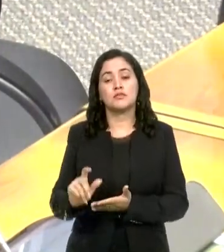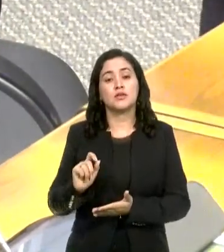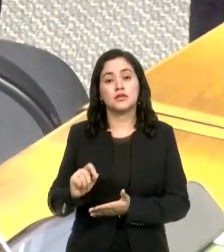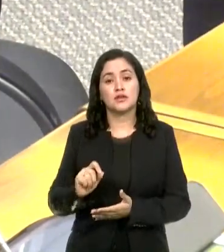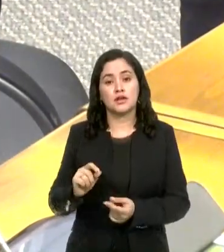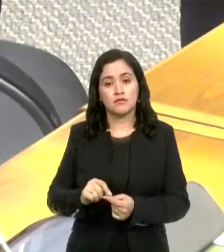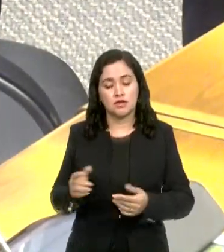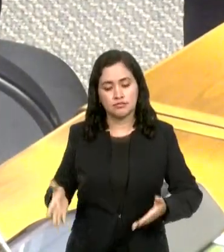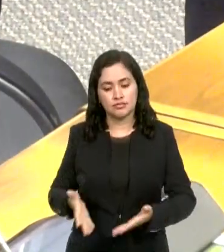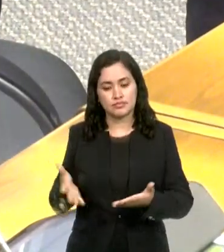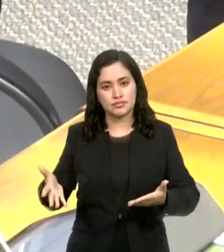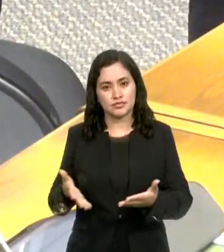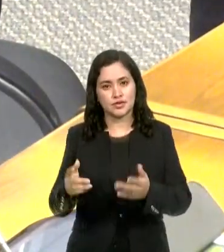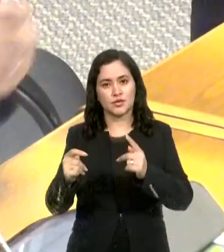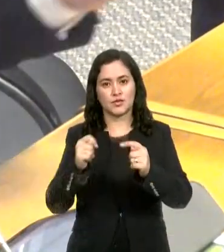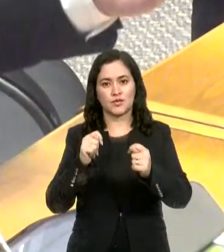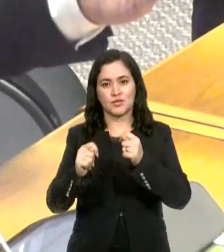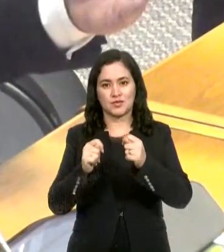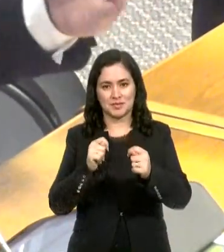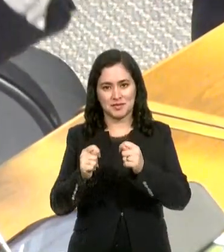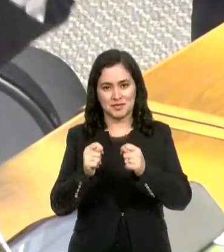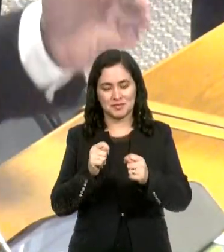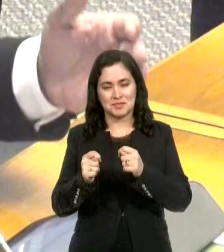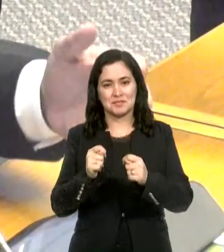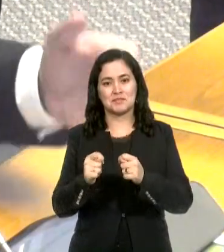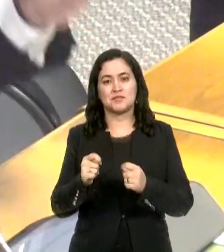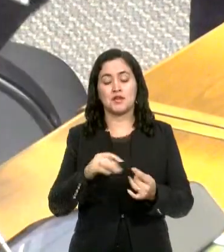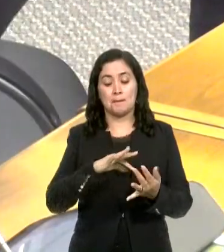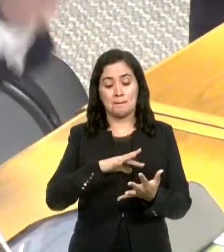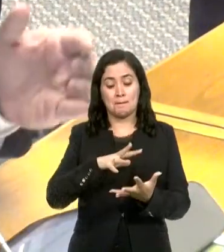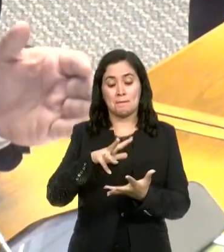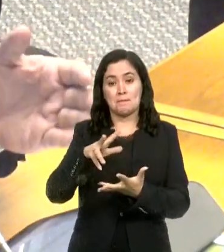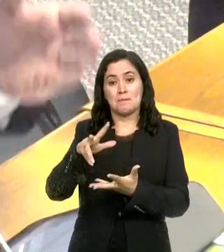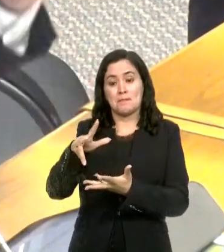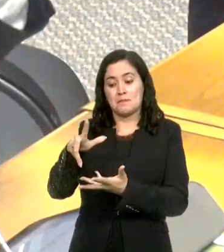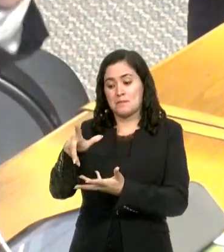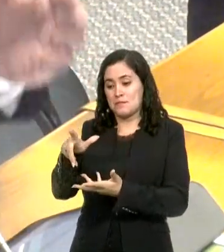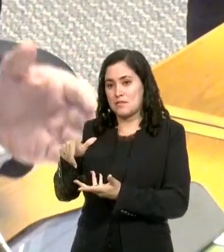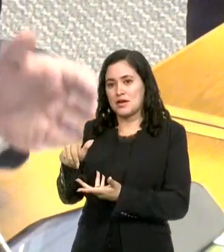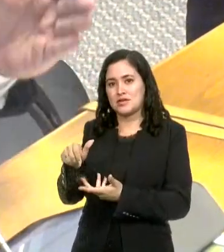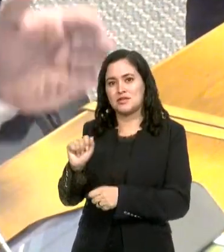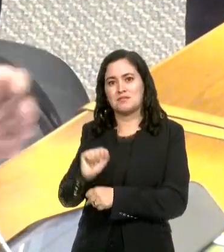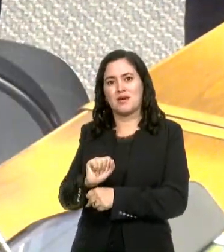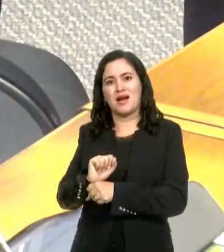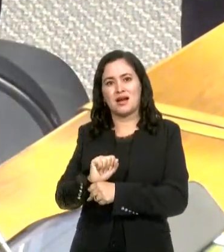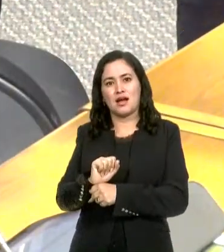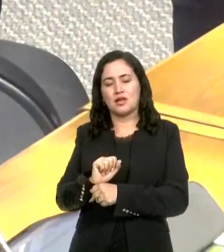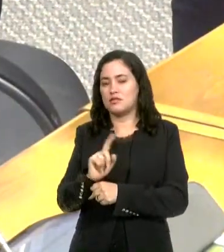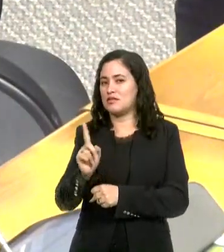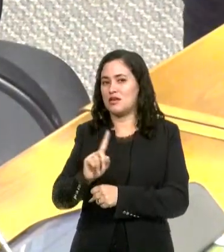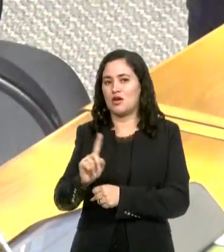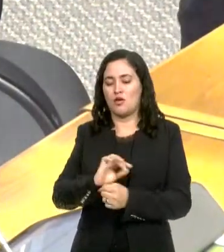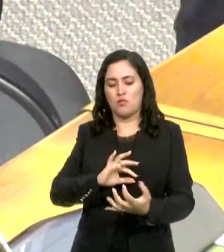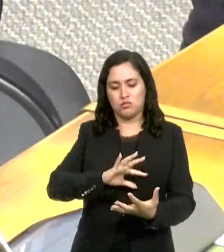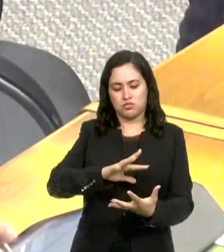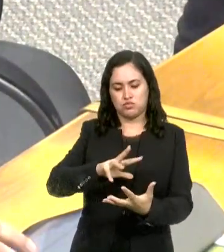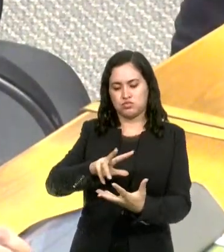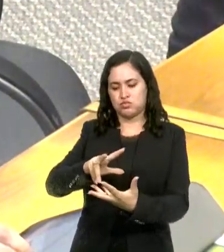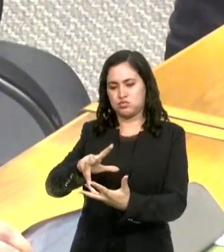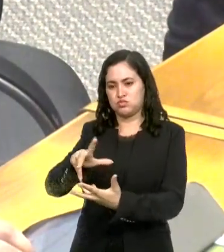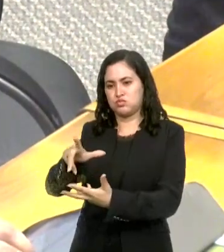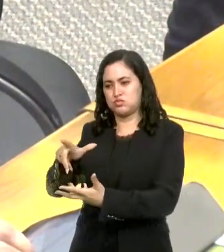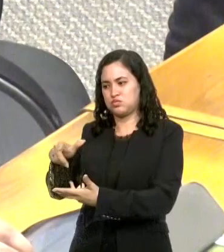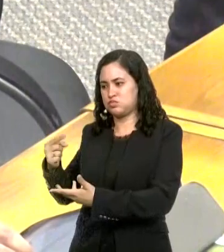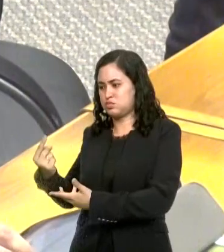girar, como disse Vossa Excelência. O nosso planeta não é plano, nosso planeta gira e está girando muito bem agora sob a gestão do nosso